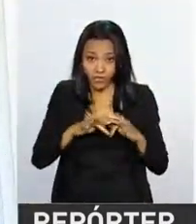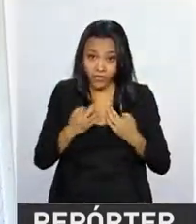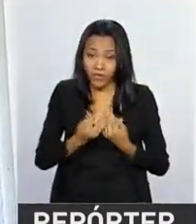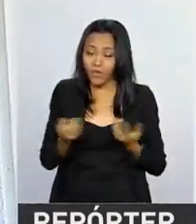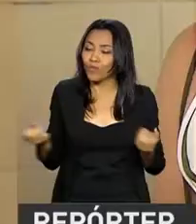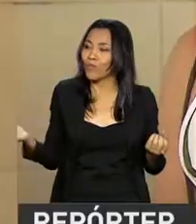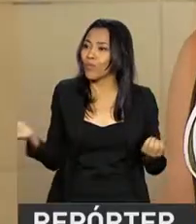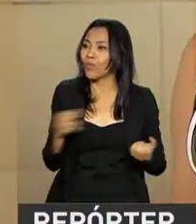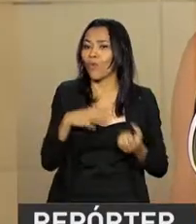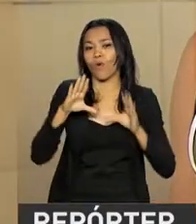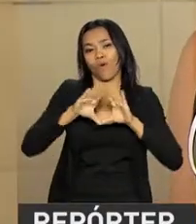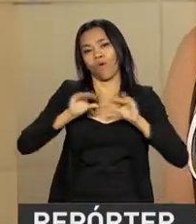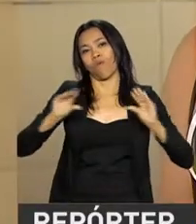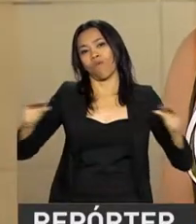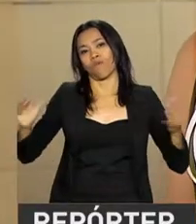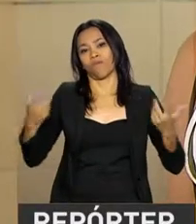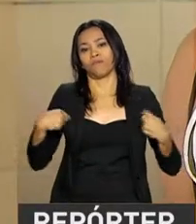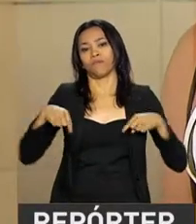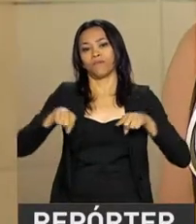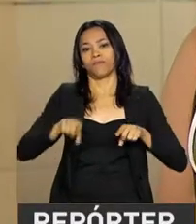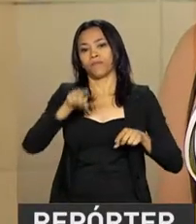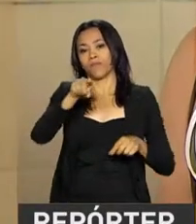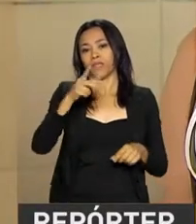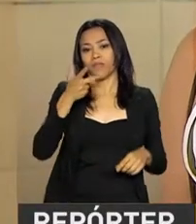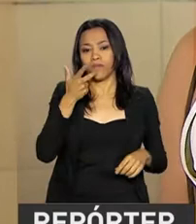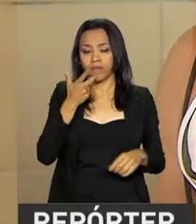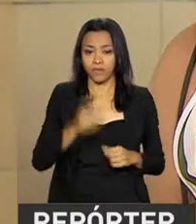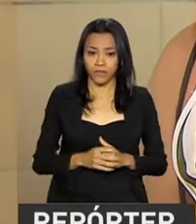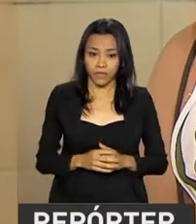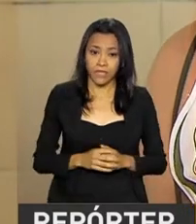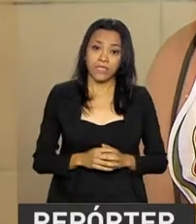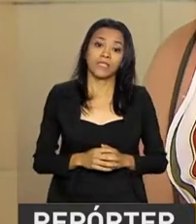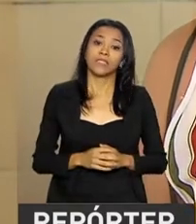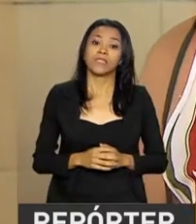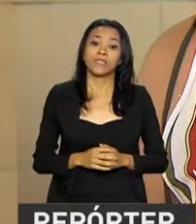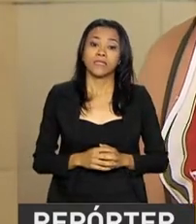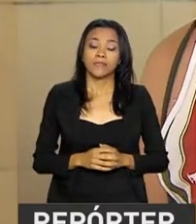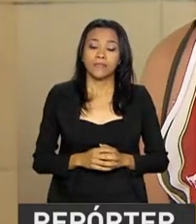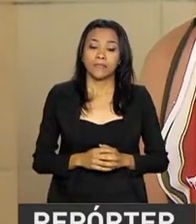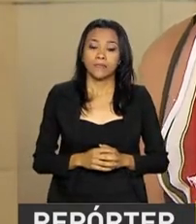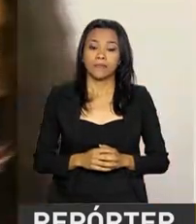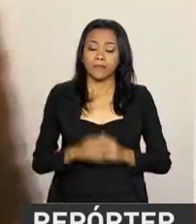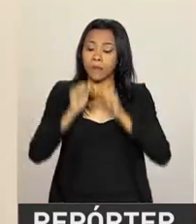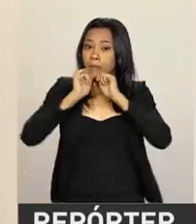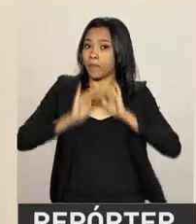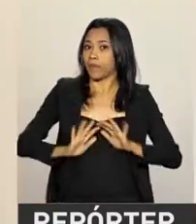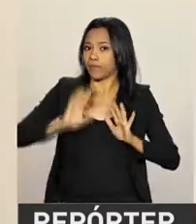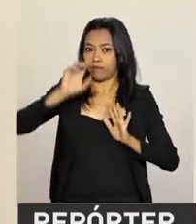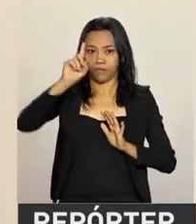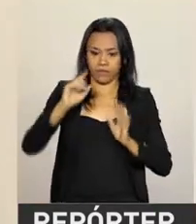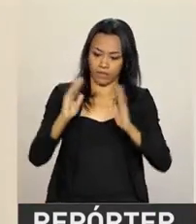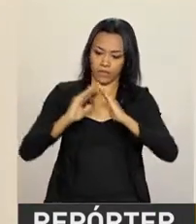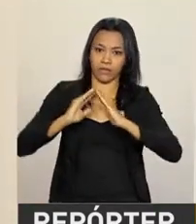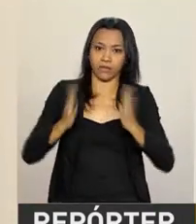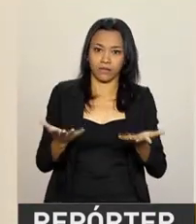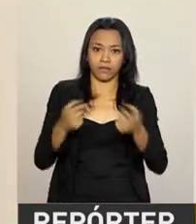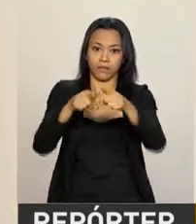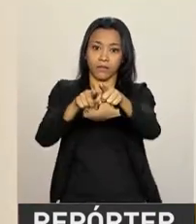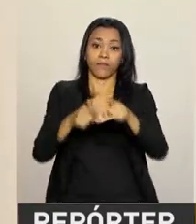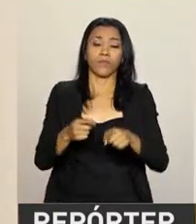conforto conseguimos oito ferido em inglês vezes a bênção de deus ao todo